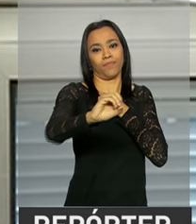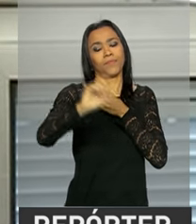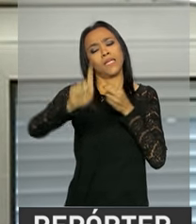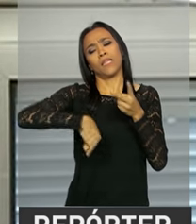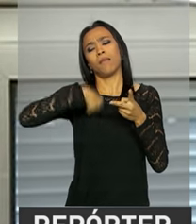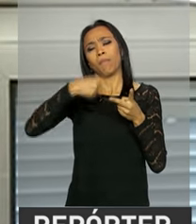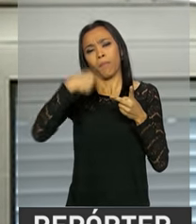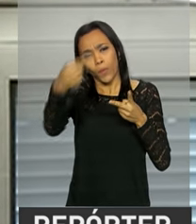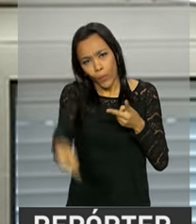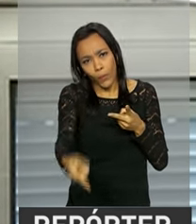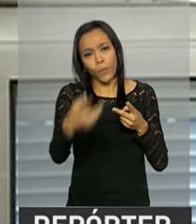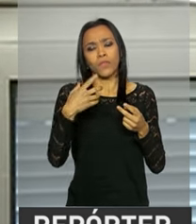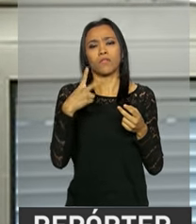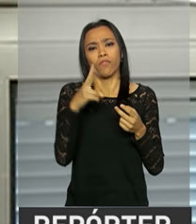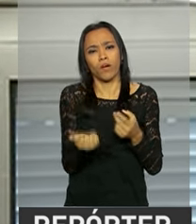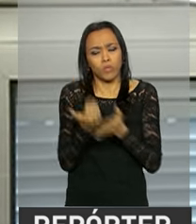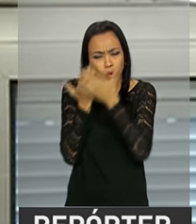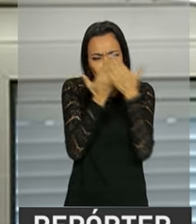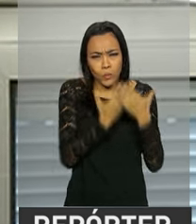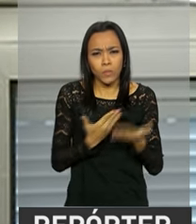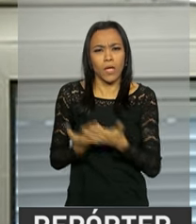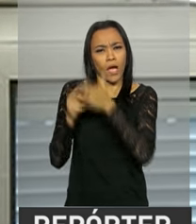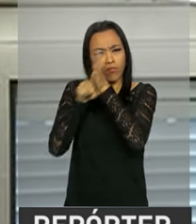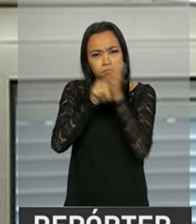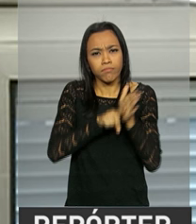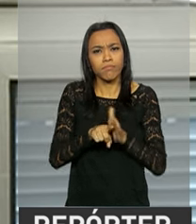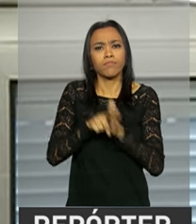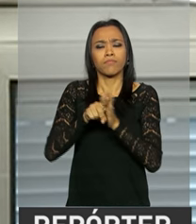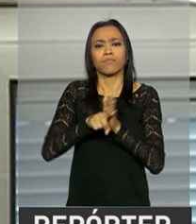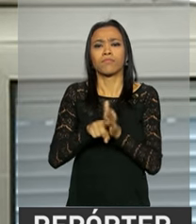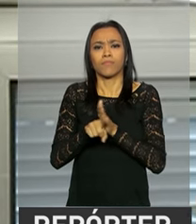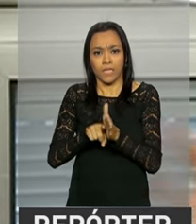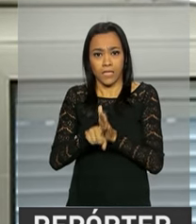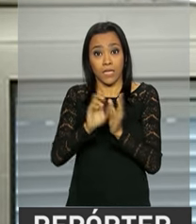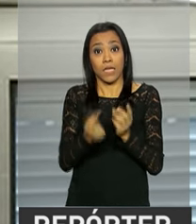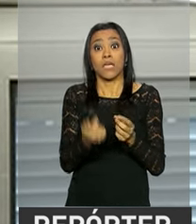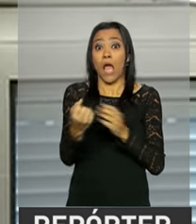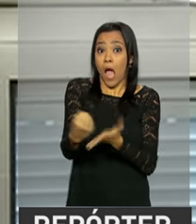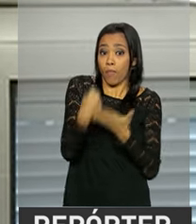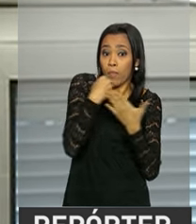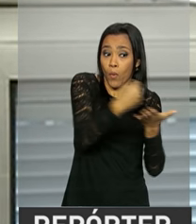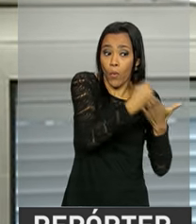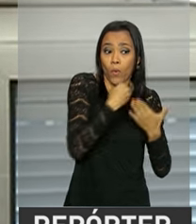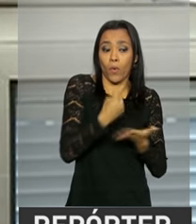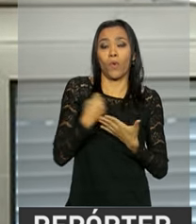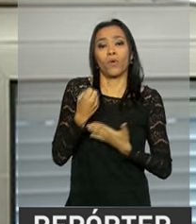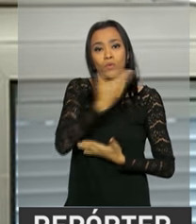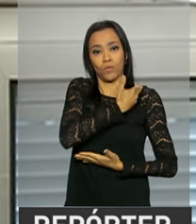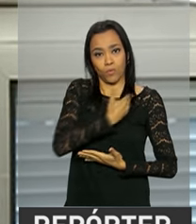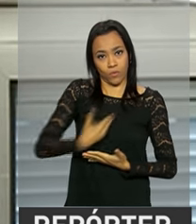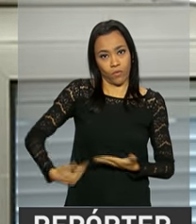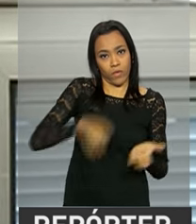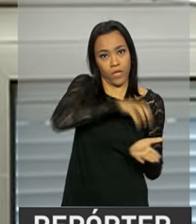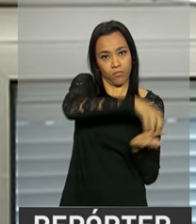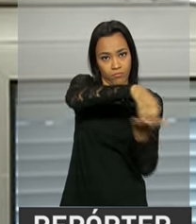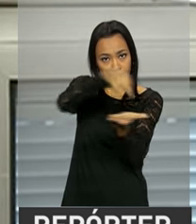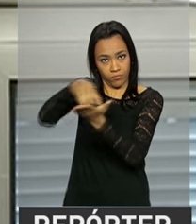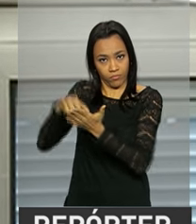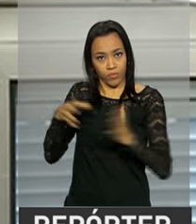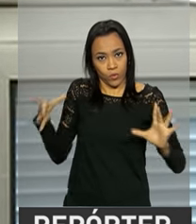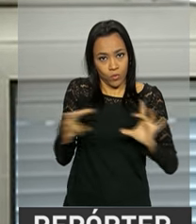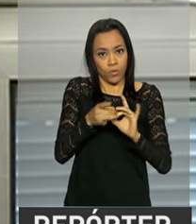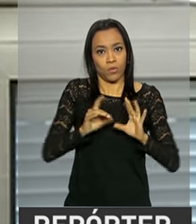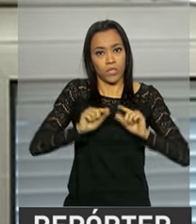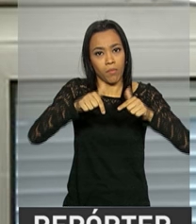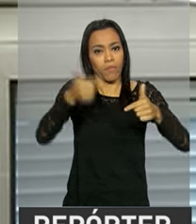a partir daí nós vamos através do estudo que será feito por uma consultoria especializada e com apoio dos outros órgãos de governo nós trabalhando juntos tentarmos